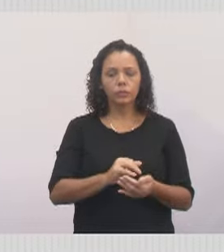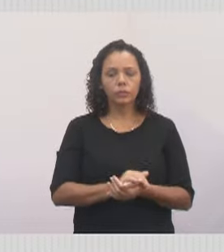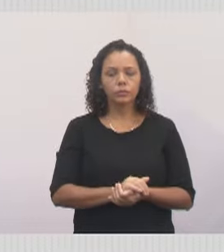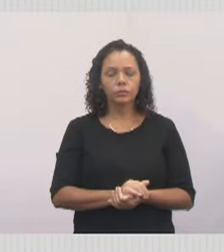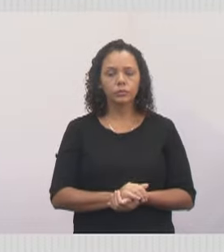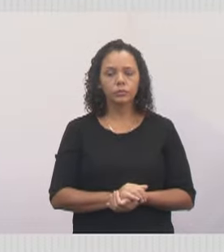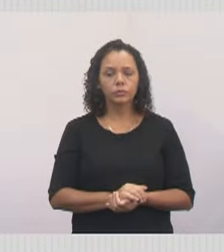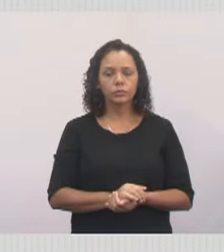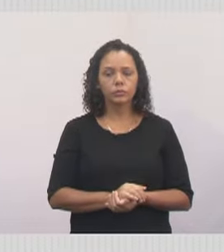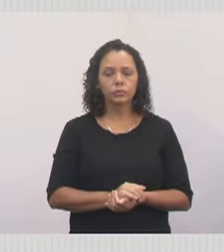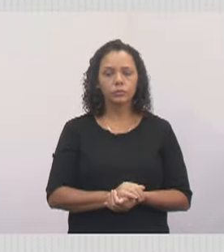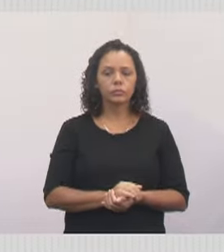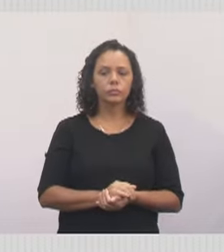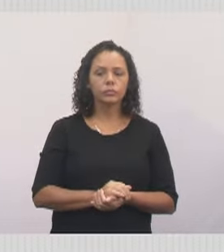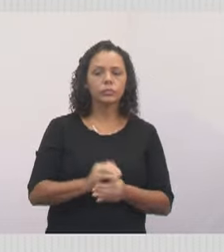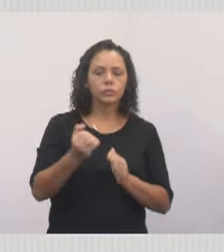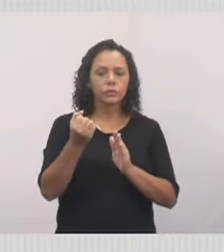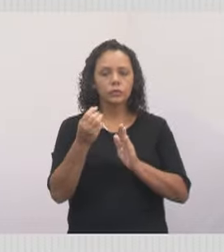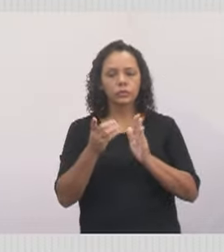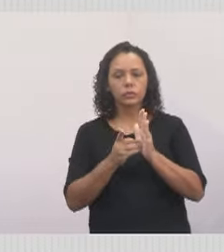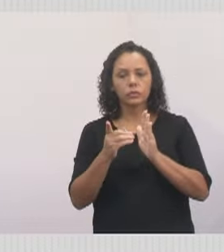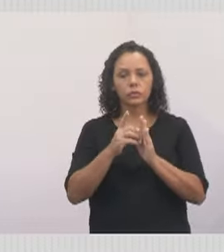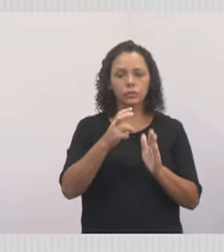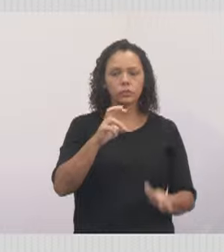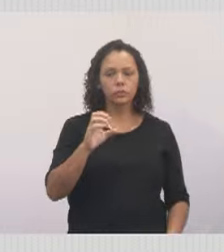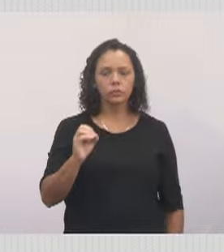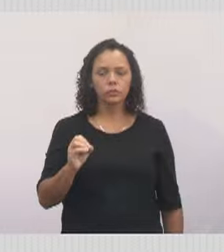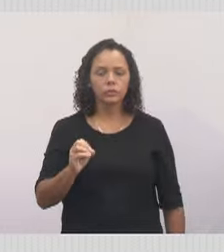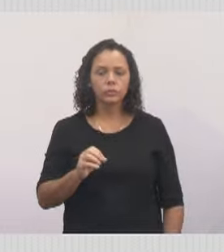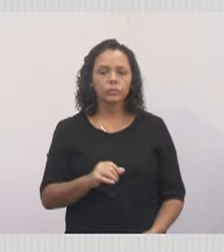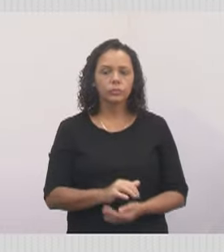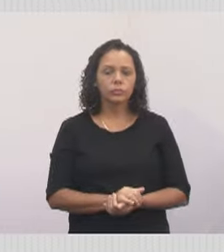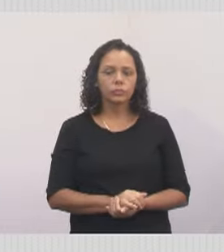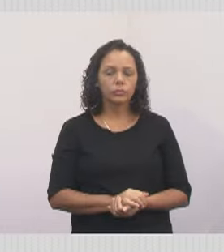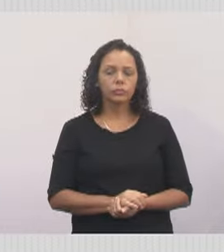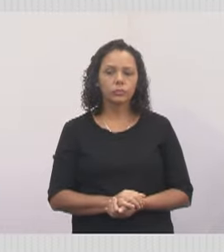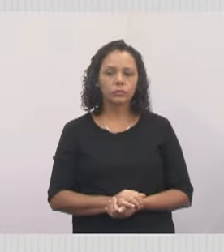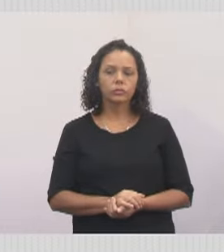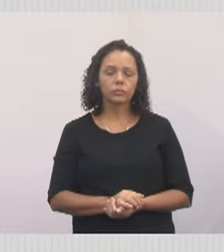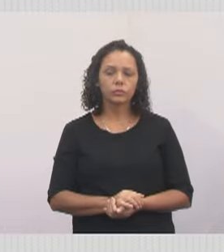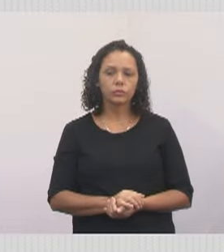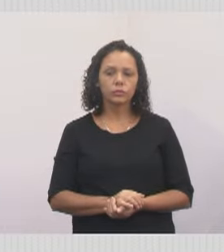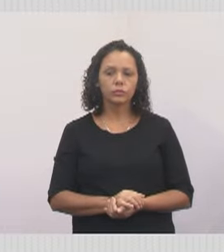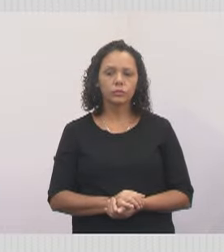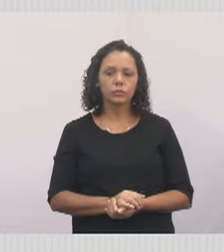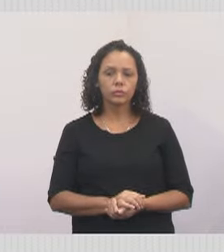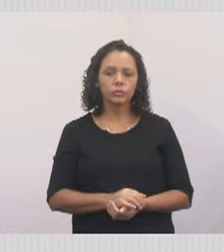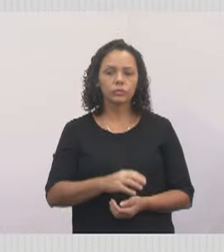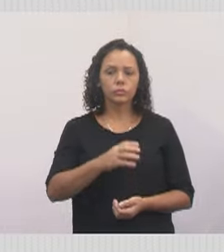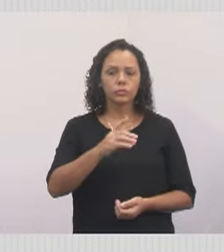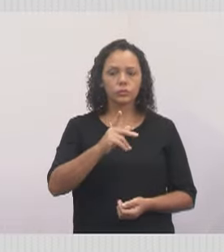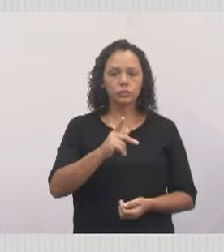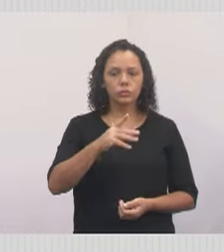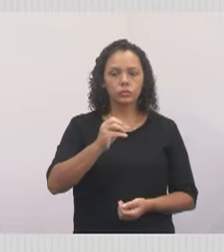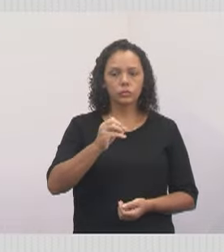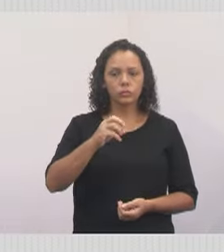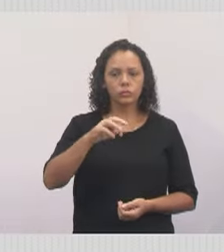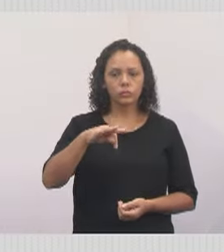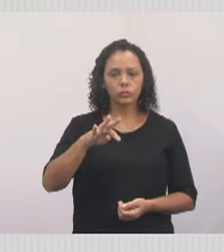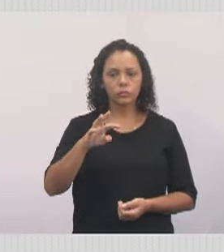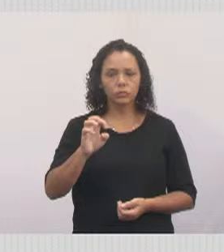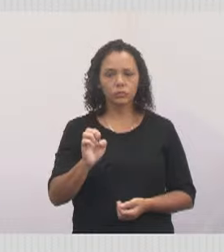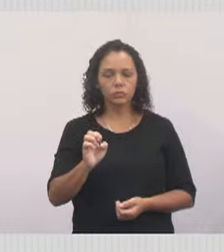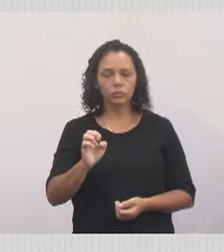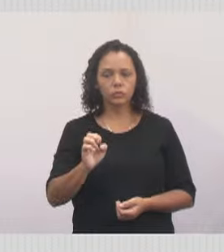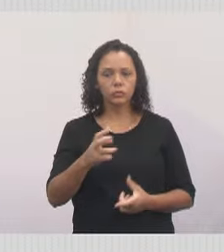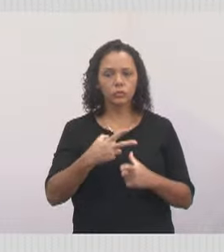Jorge, na década de 50. Próximo. O Ponte, carinhosamente chamado, né, Ponte